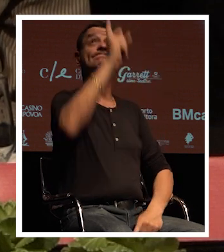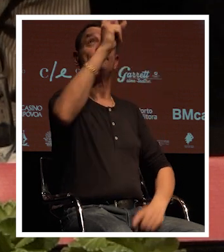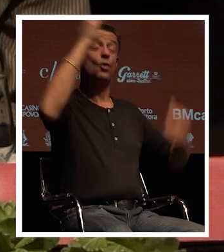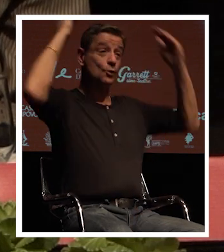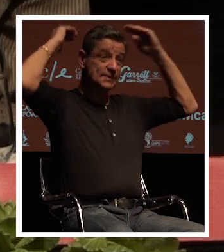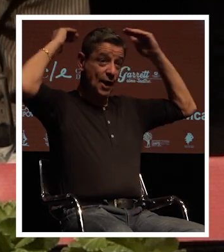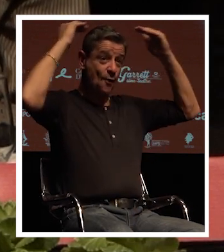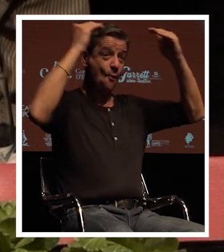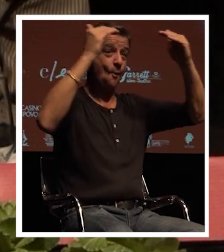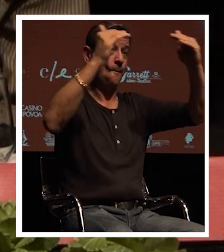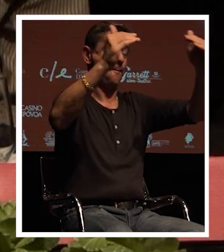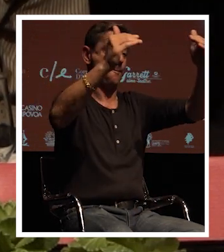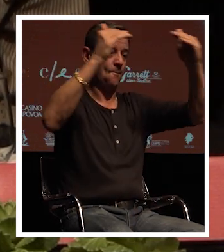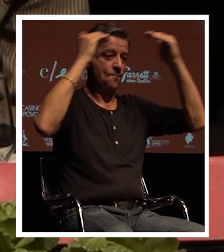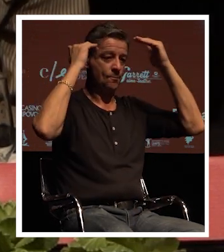céu